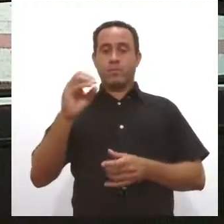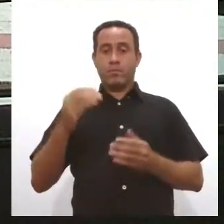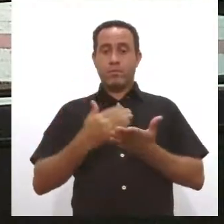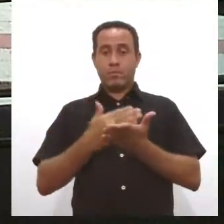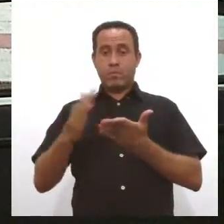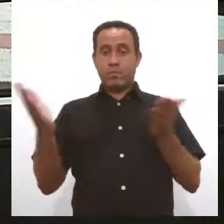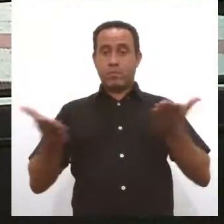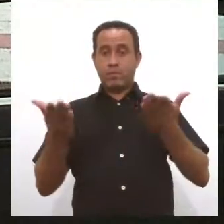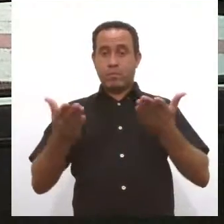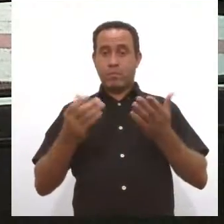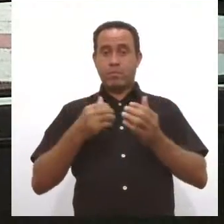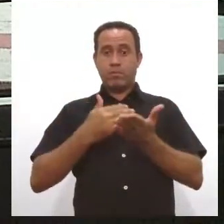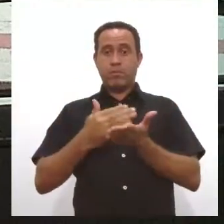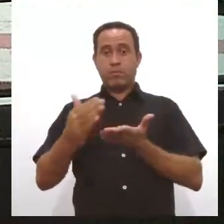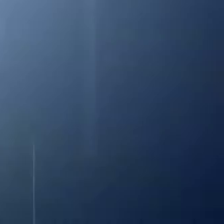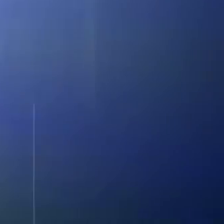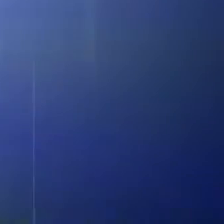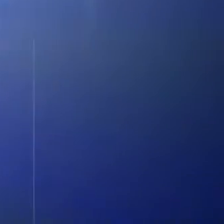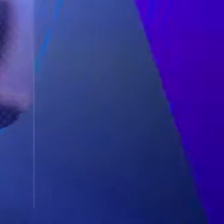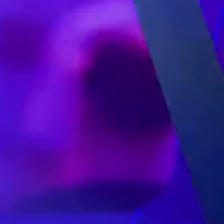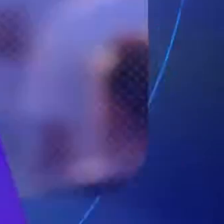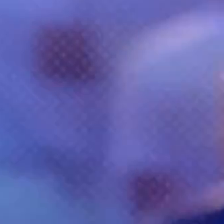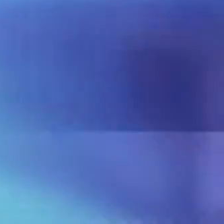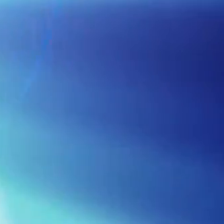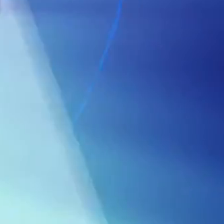partir de agora. O Alese Notícias está no ar.